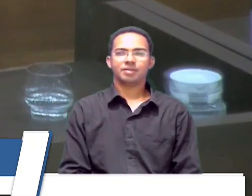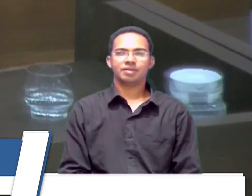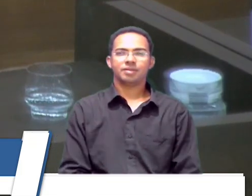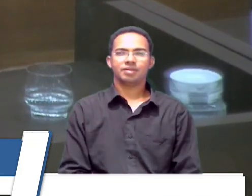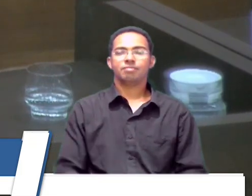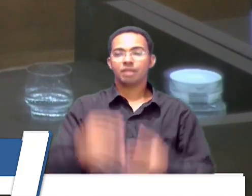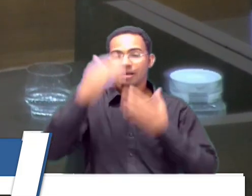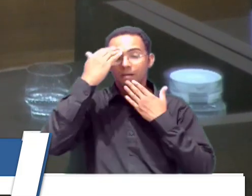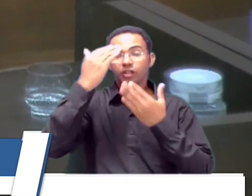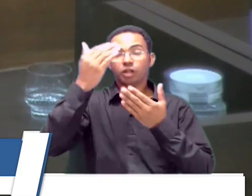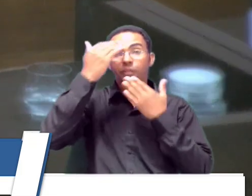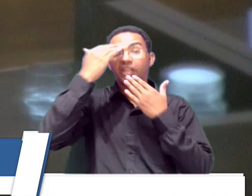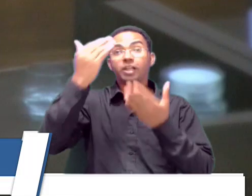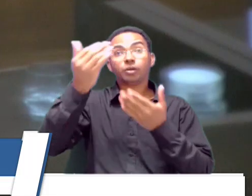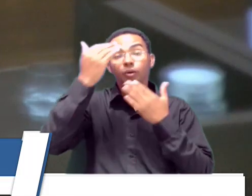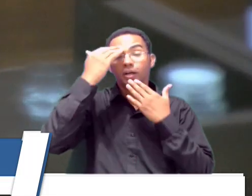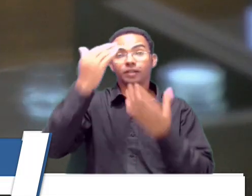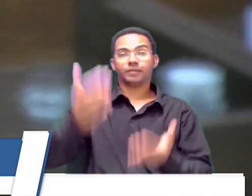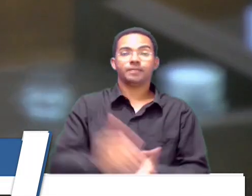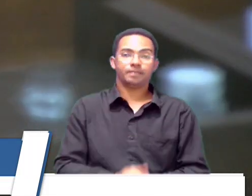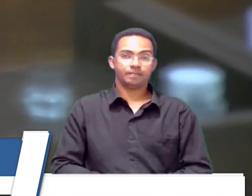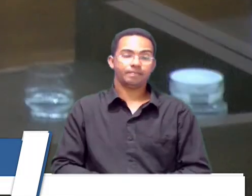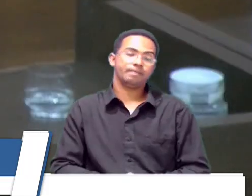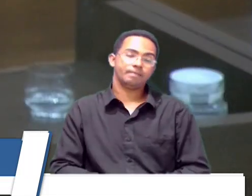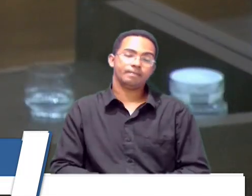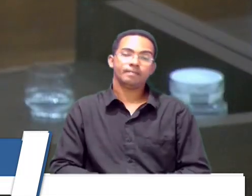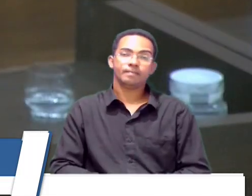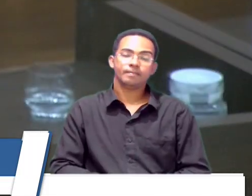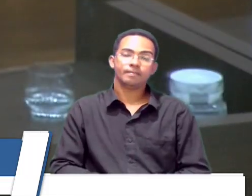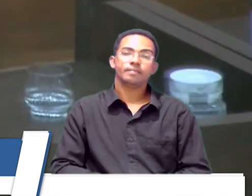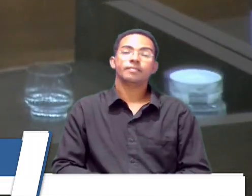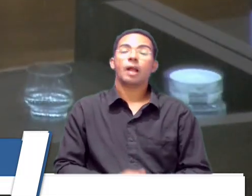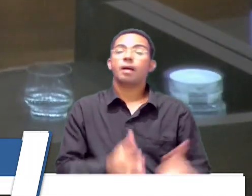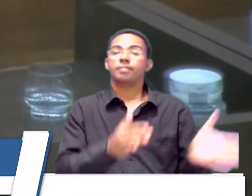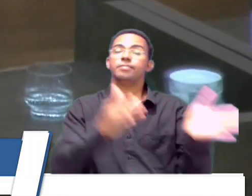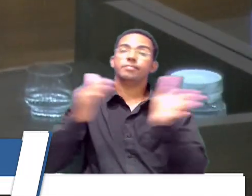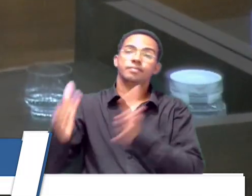Obrigado, Cortez. Quero